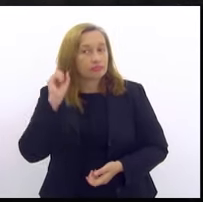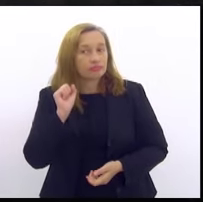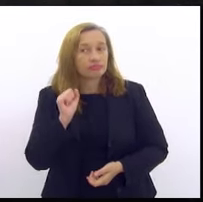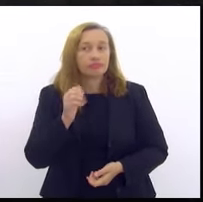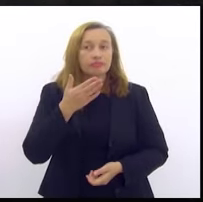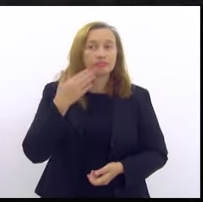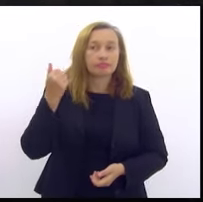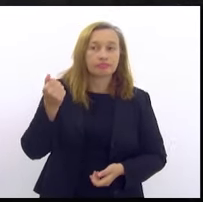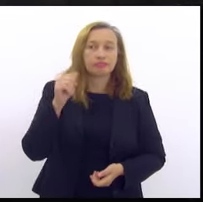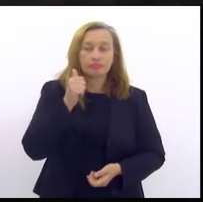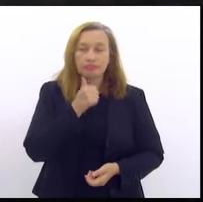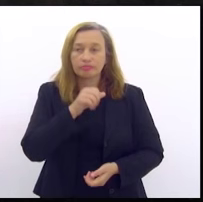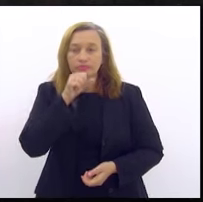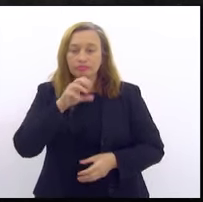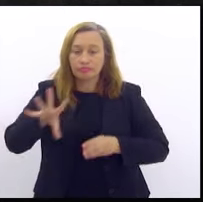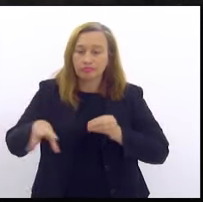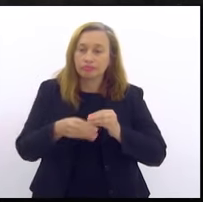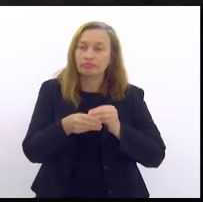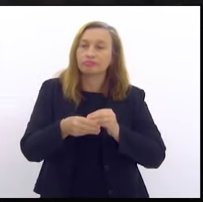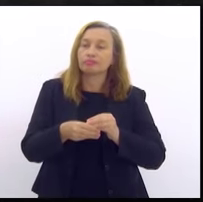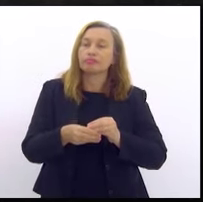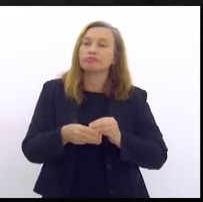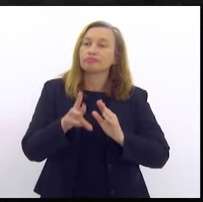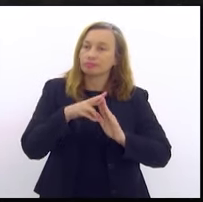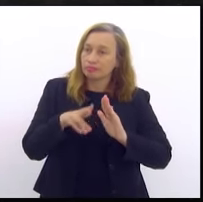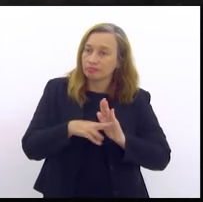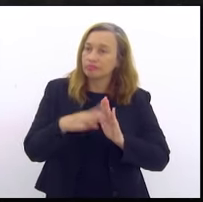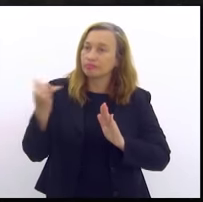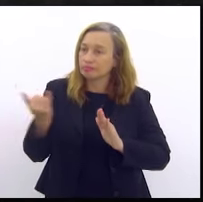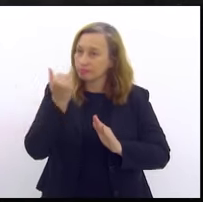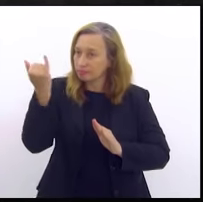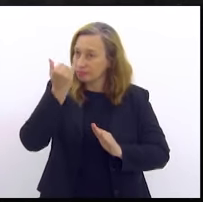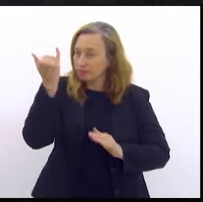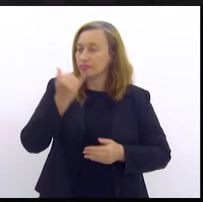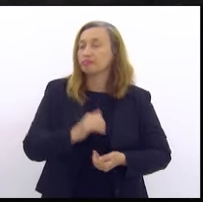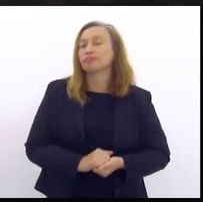de implementar as medidas que são importantes